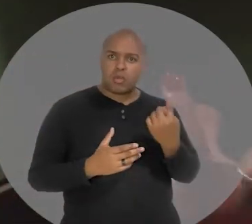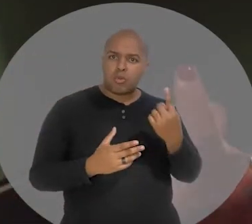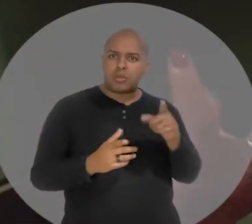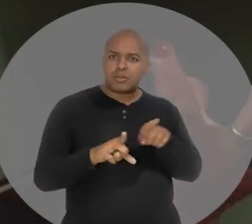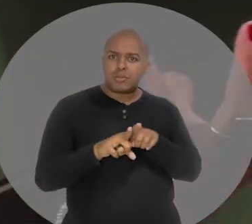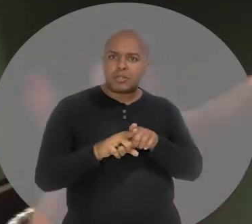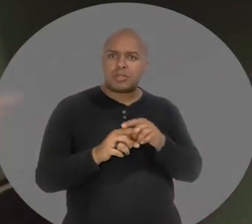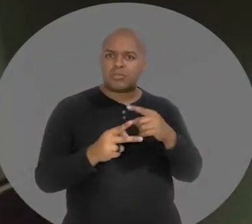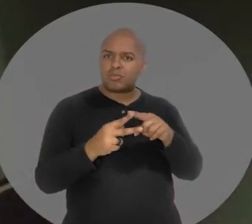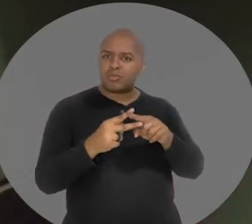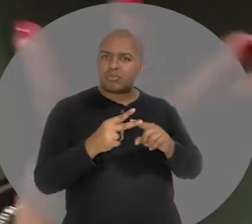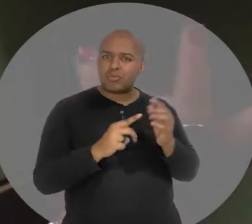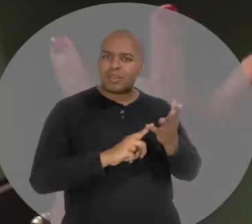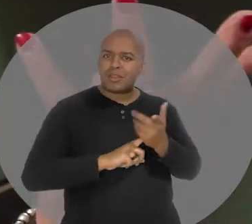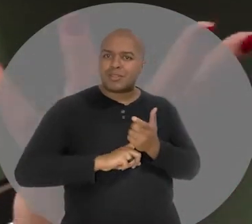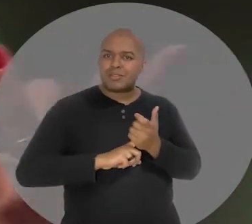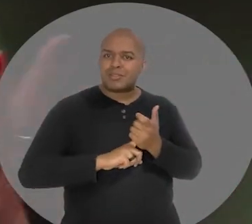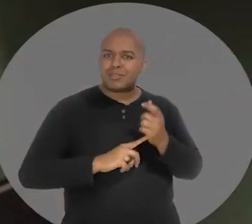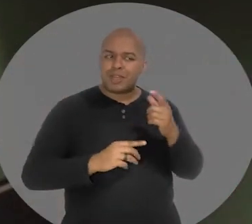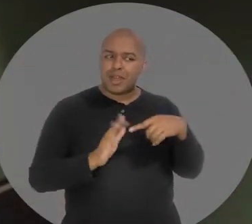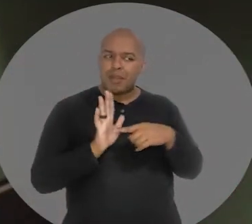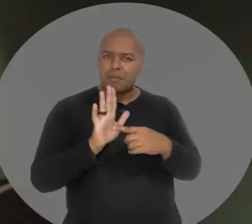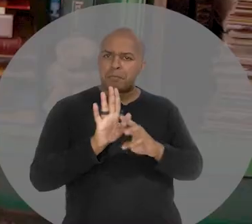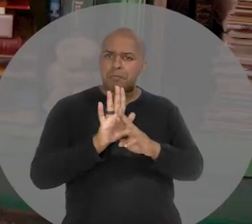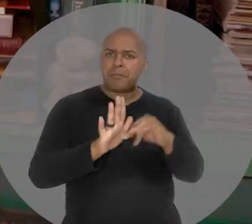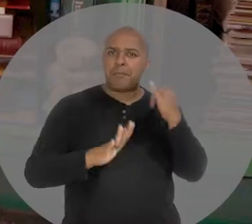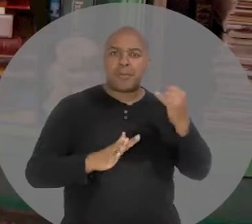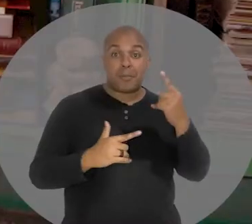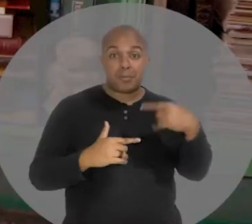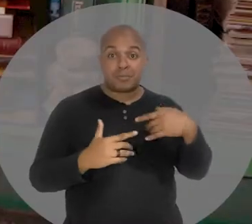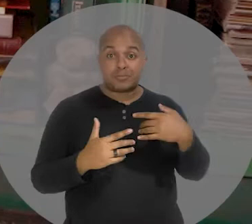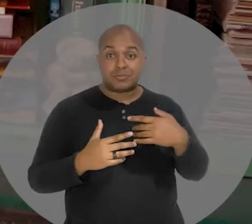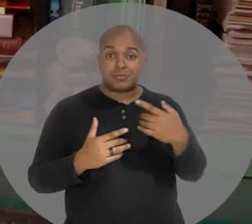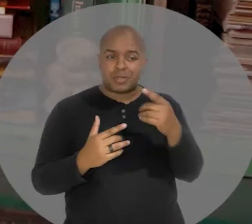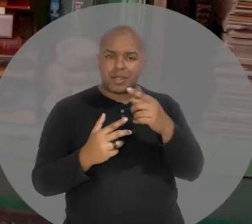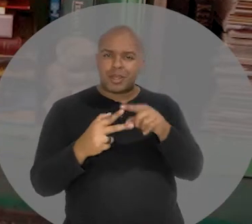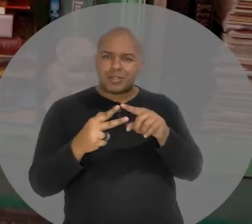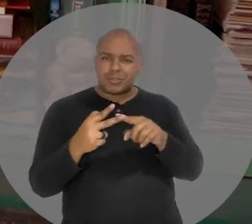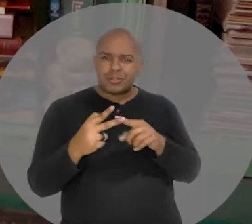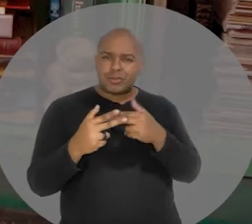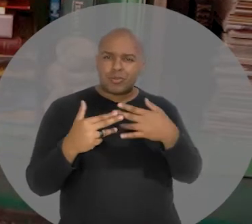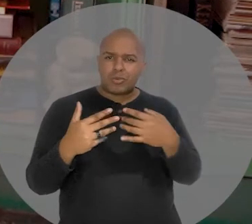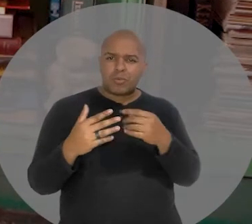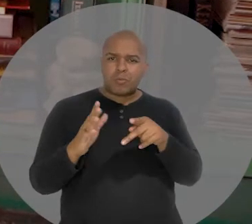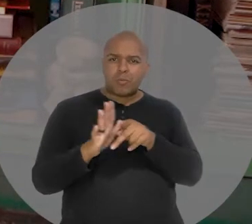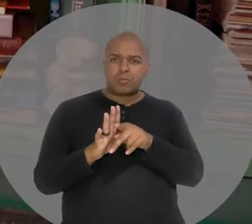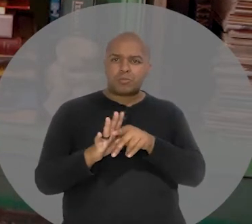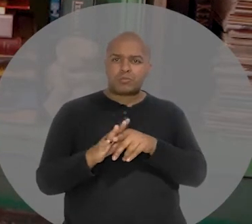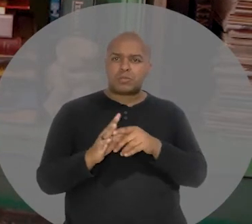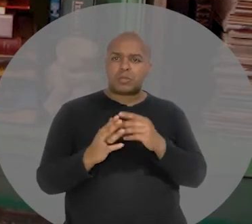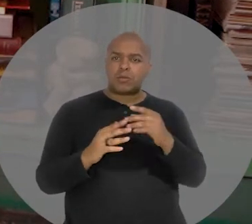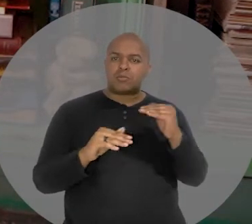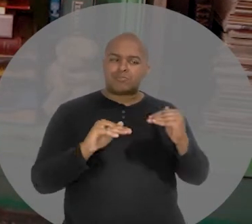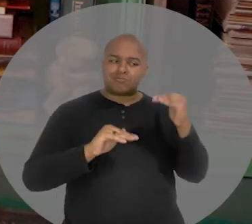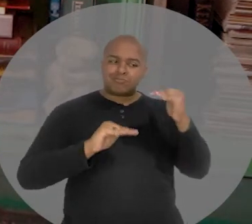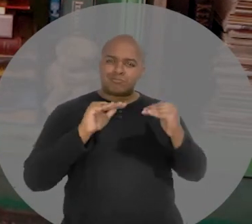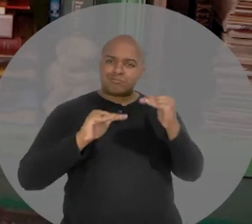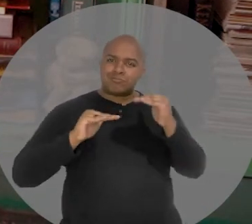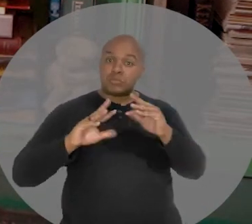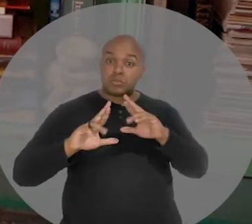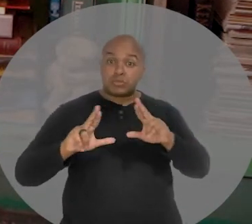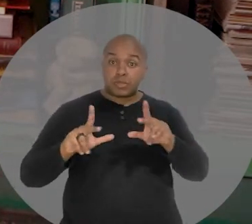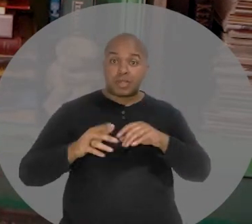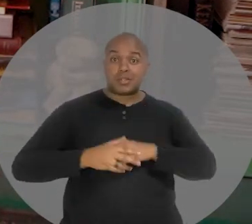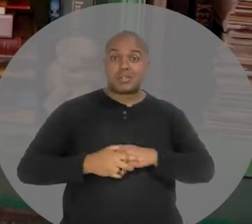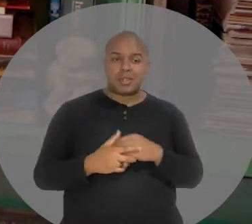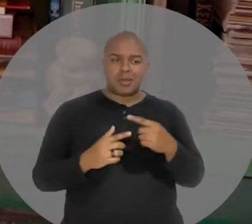duas artistas, referências, né? As duas com níveis de gravidade diferentes na